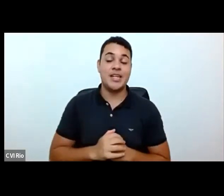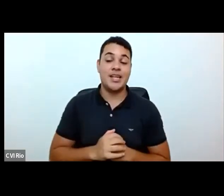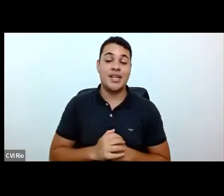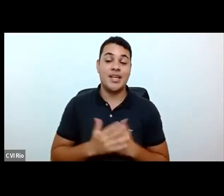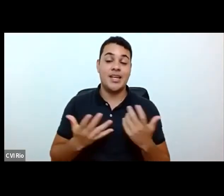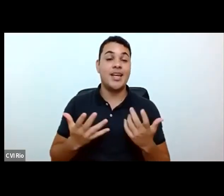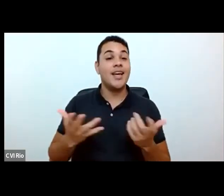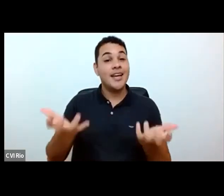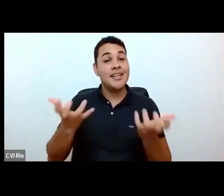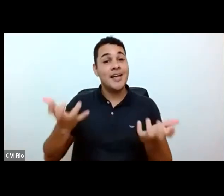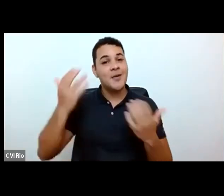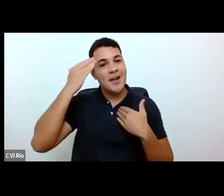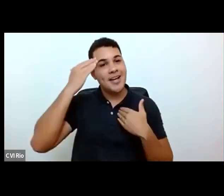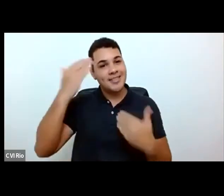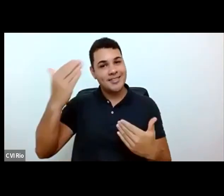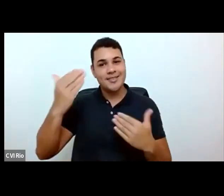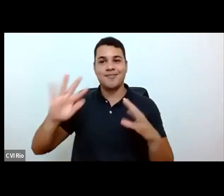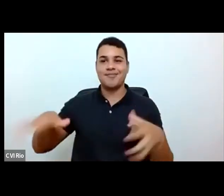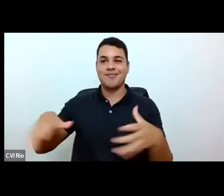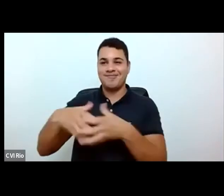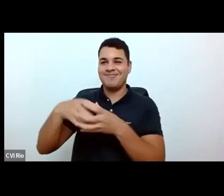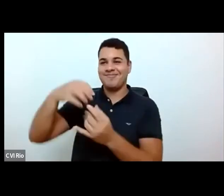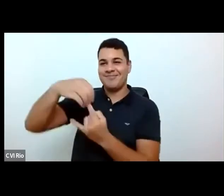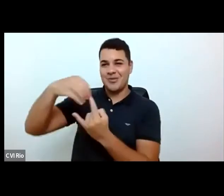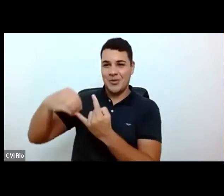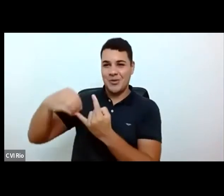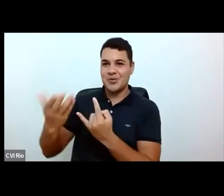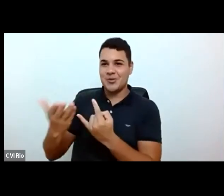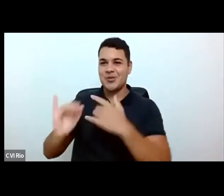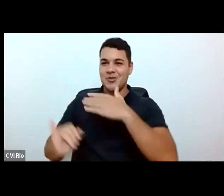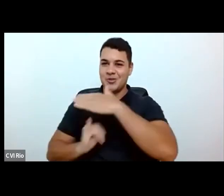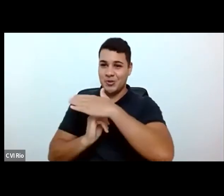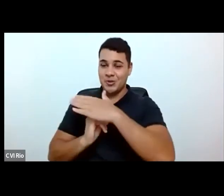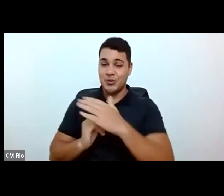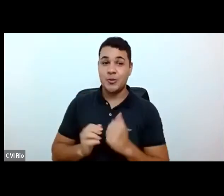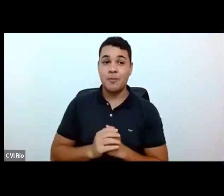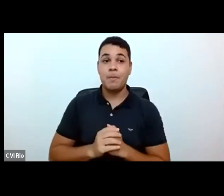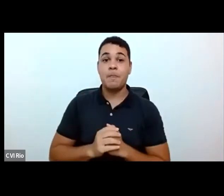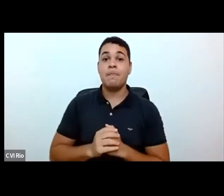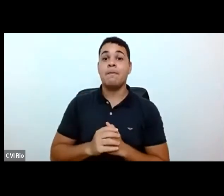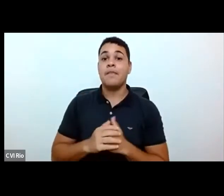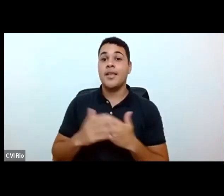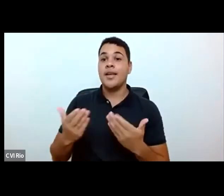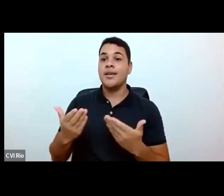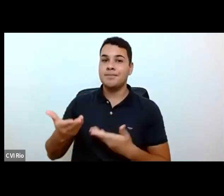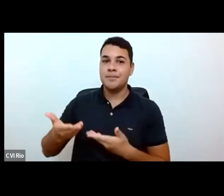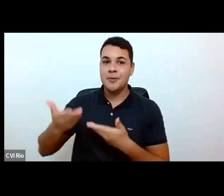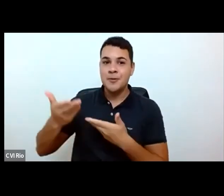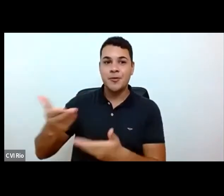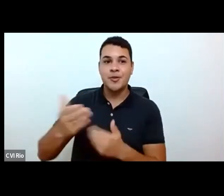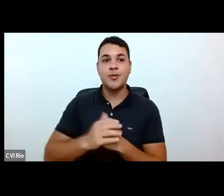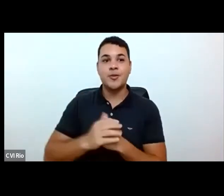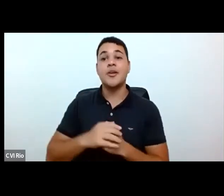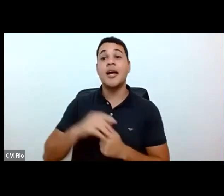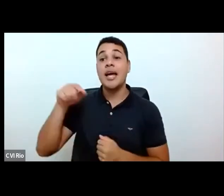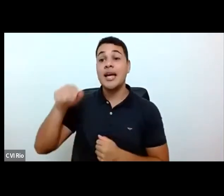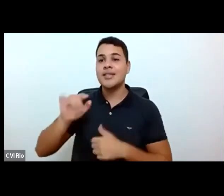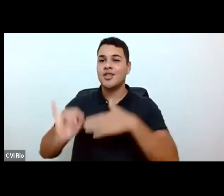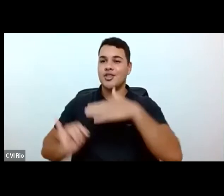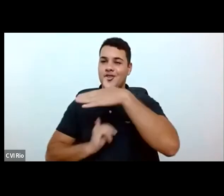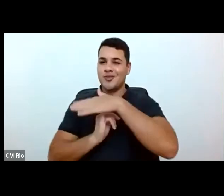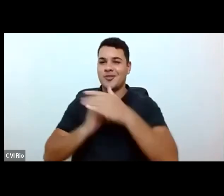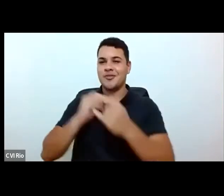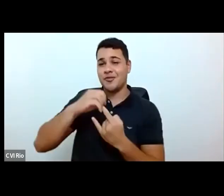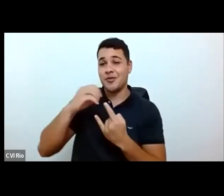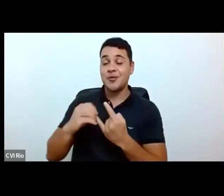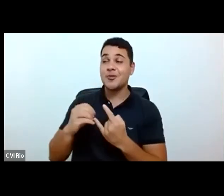Quero agradecer à Fundação Oswaldo Cruz, a Fiocruz, pelo convite. É uma instituição que é uma